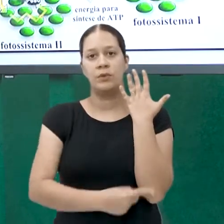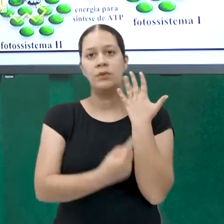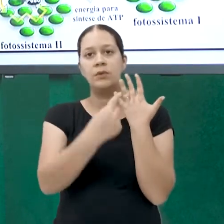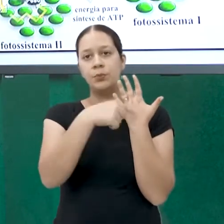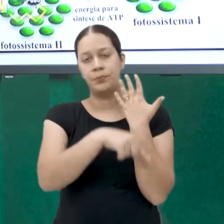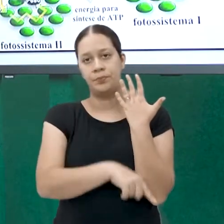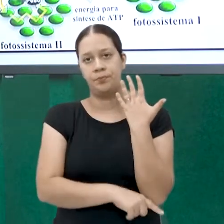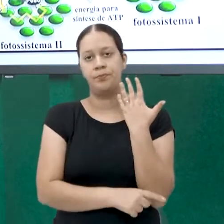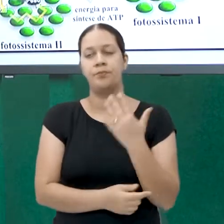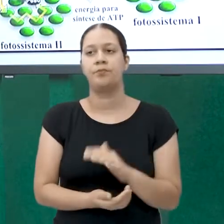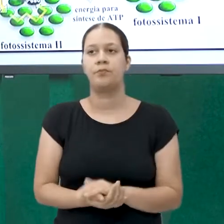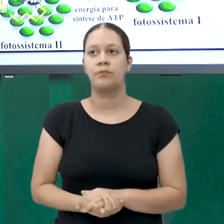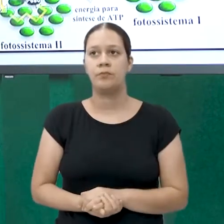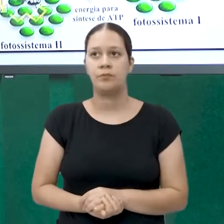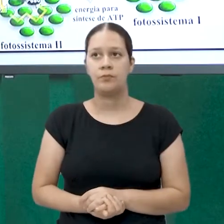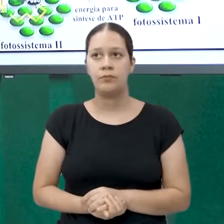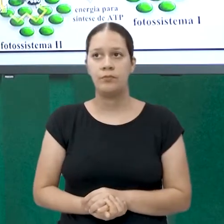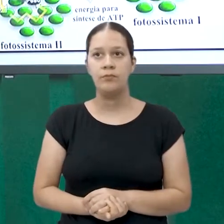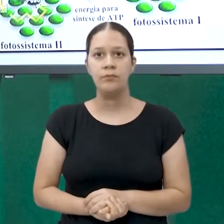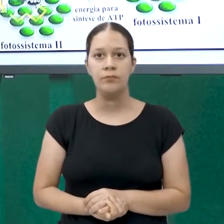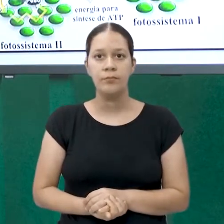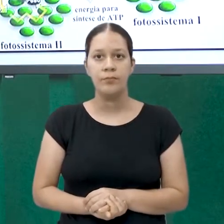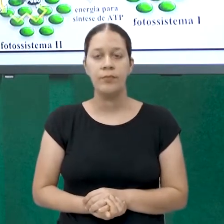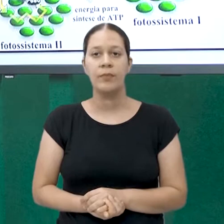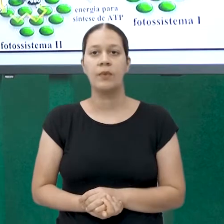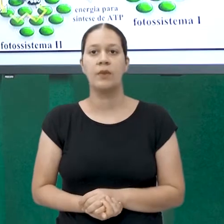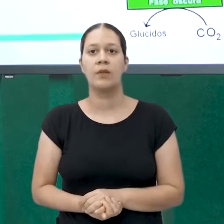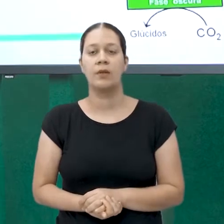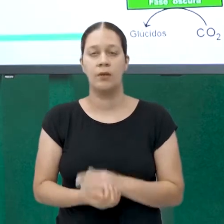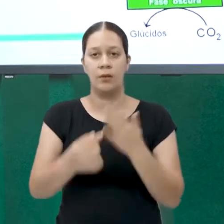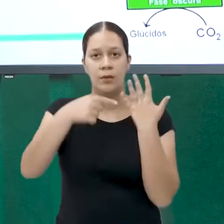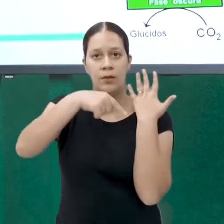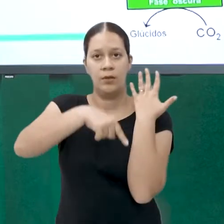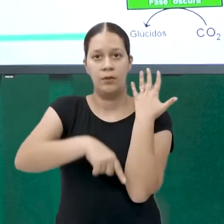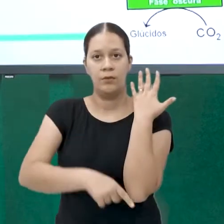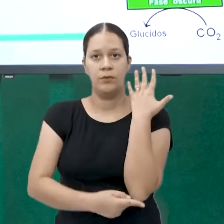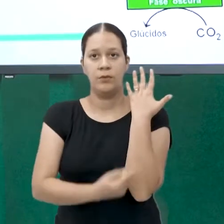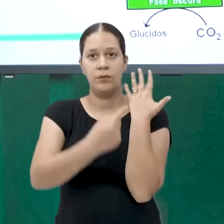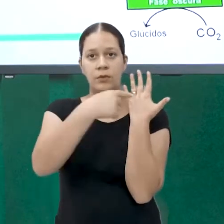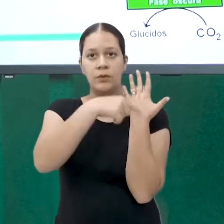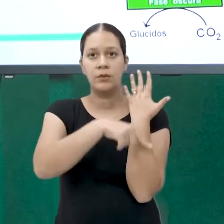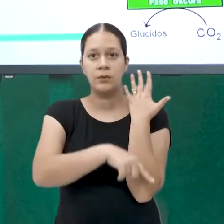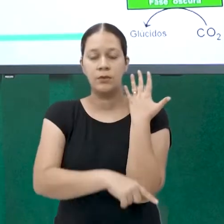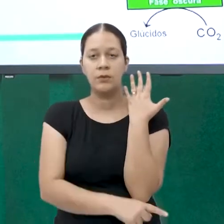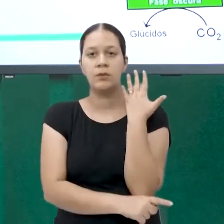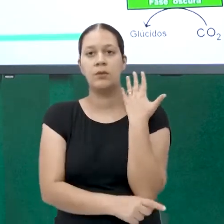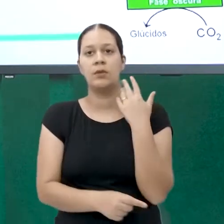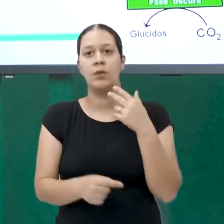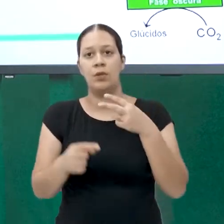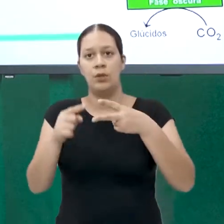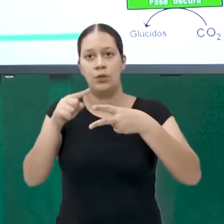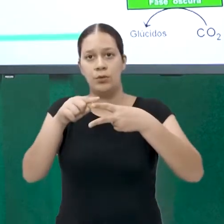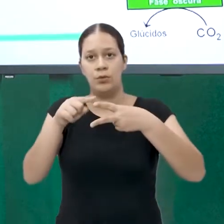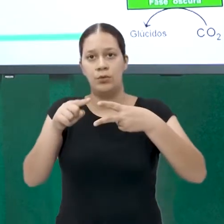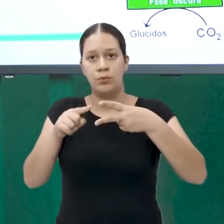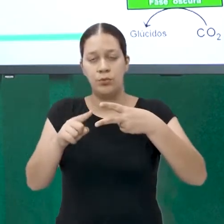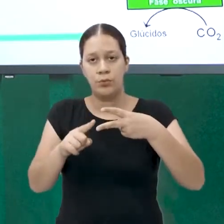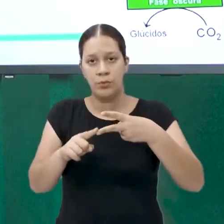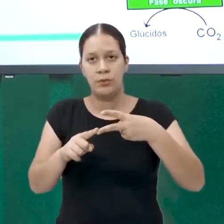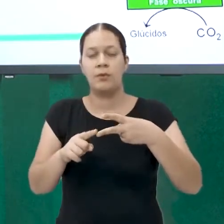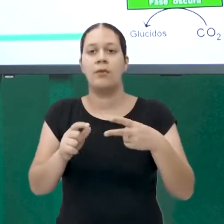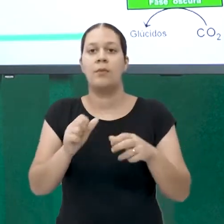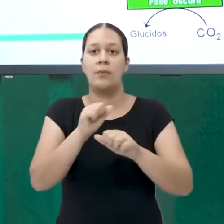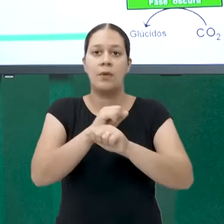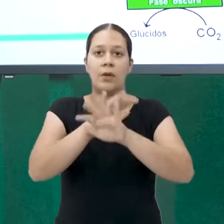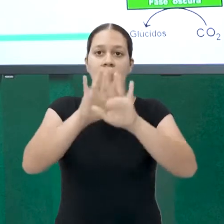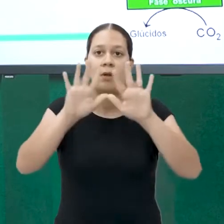processo de fotossíntese rolando, tá? Vê só. A fotossíntese tem duas partes, tá? Tem uma